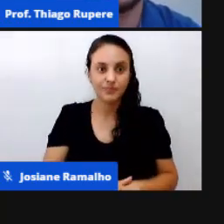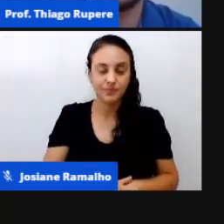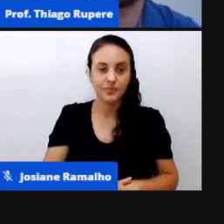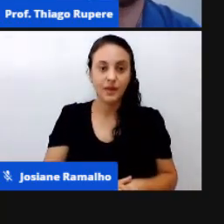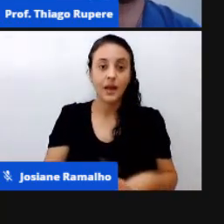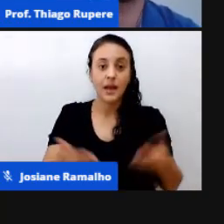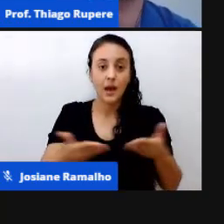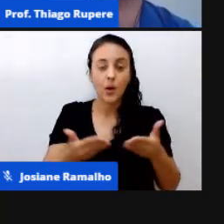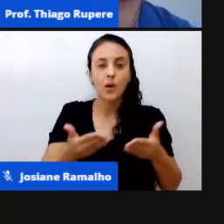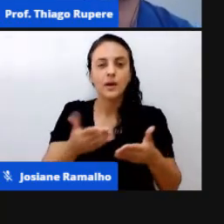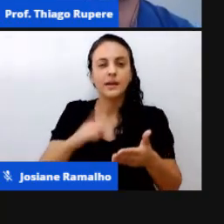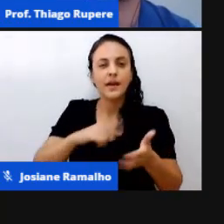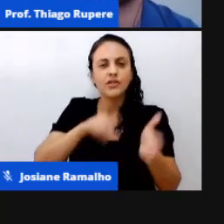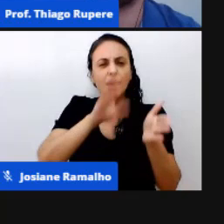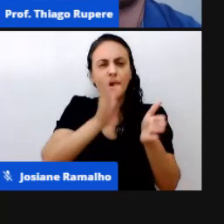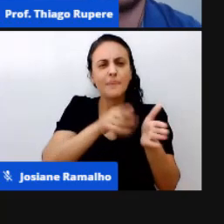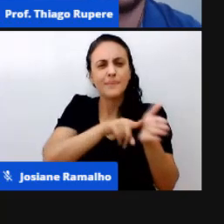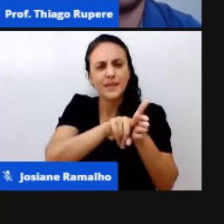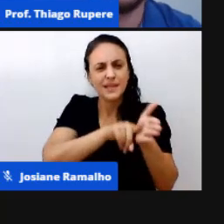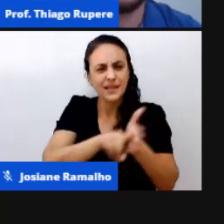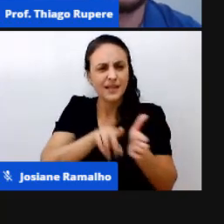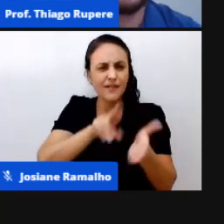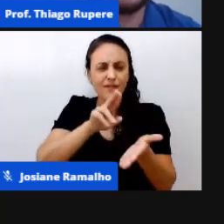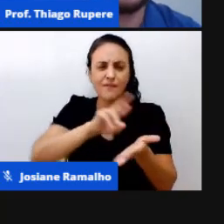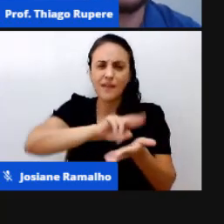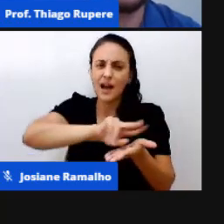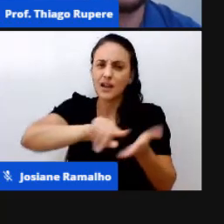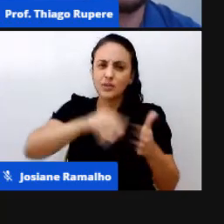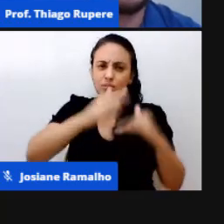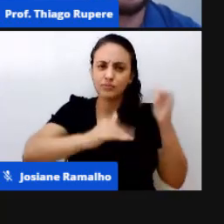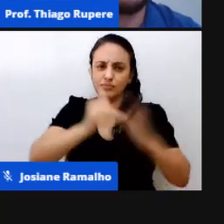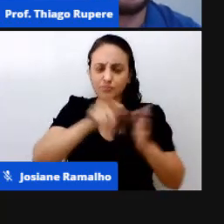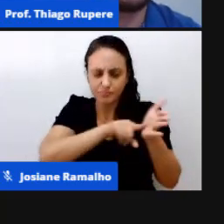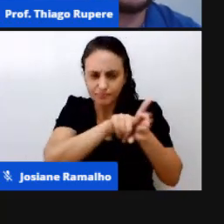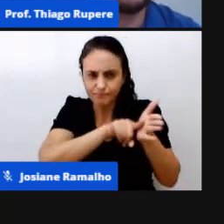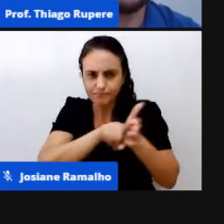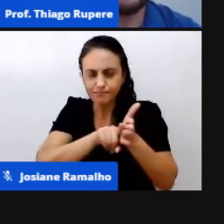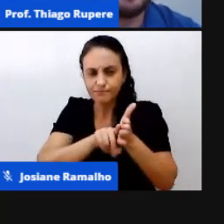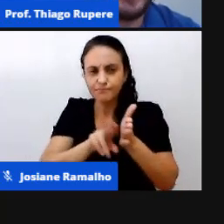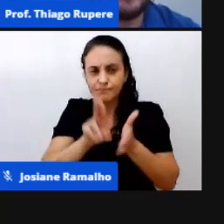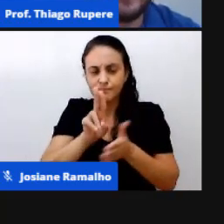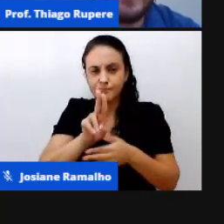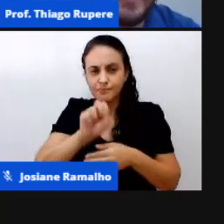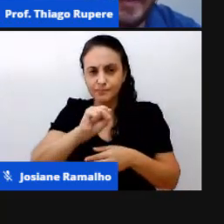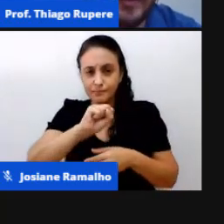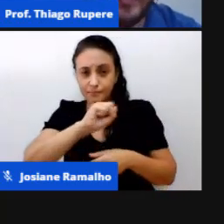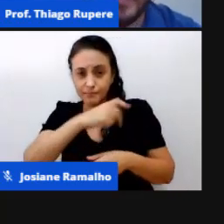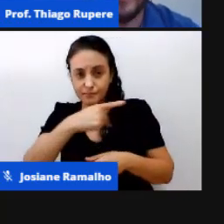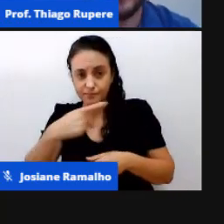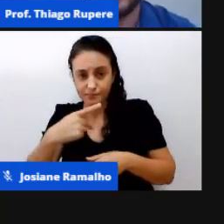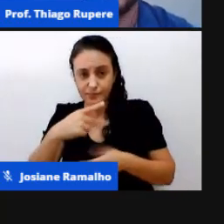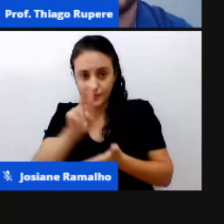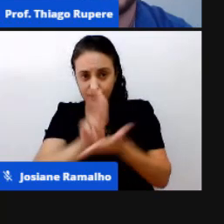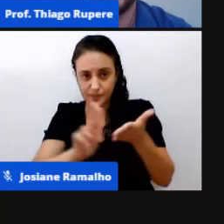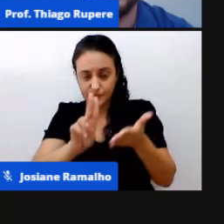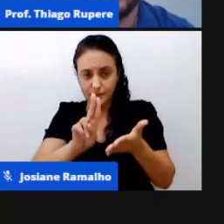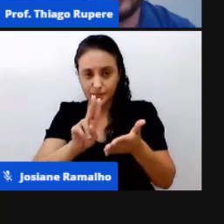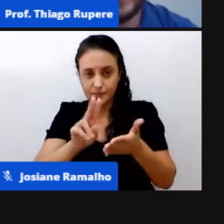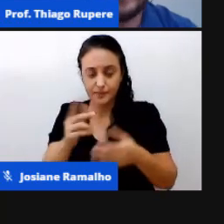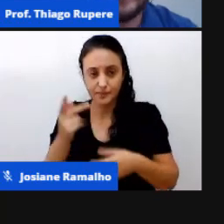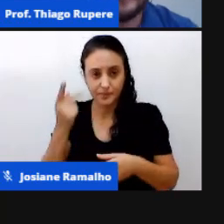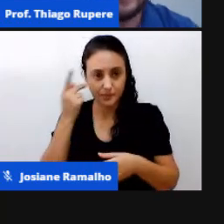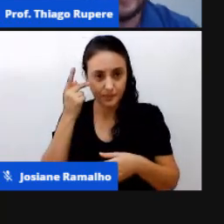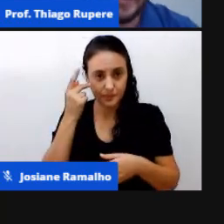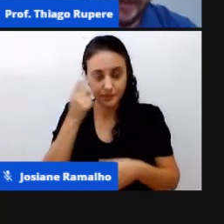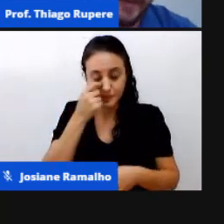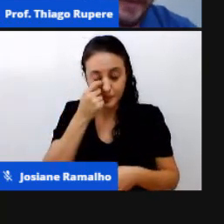de tranquilizar, no caso, o professor, de que o papel dele continua essencial. O papel do professor ele não